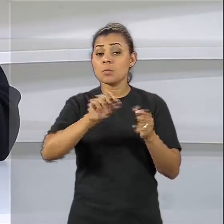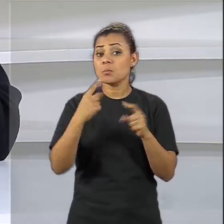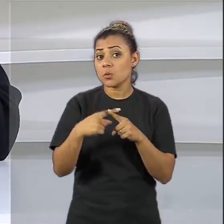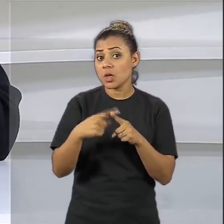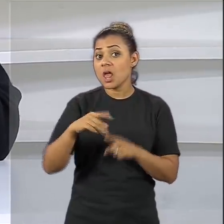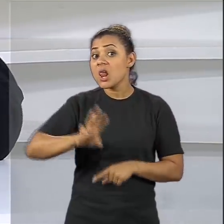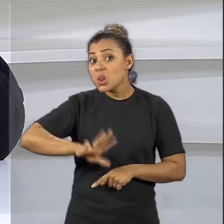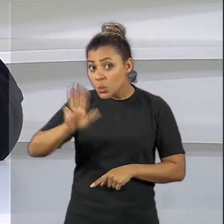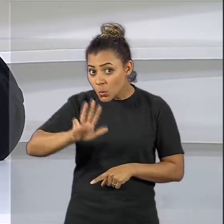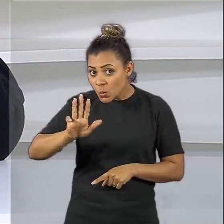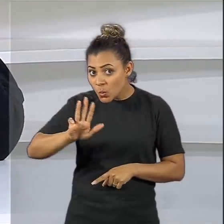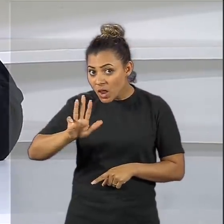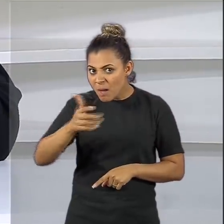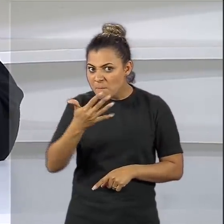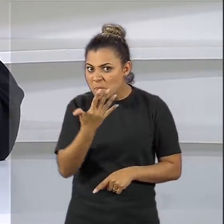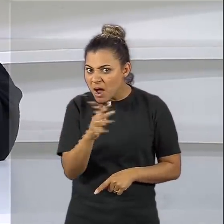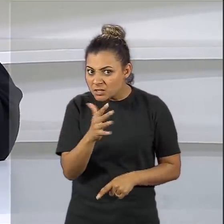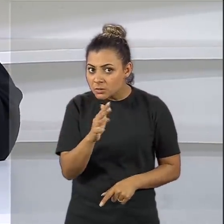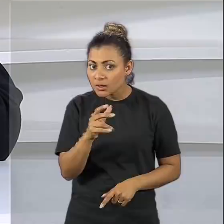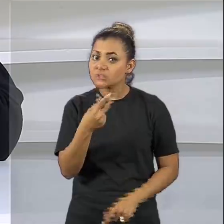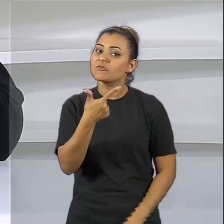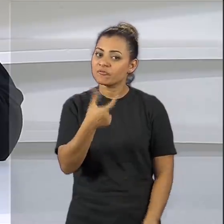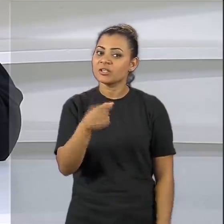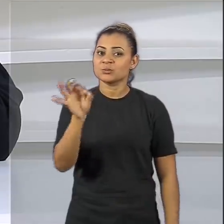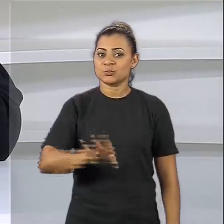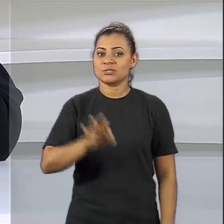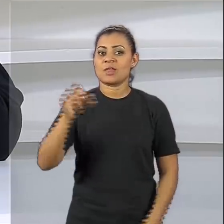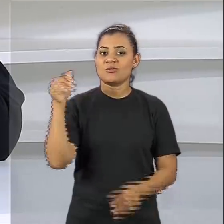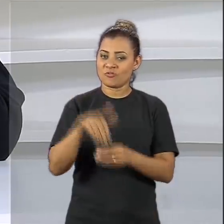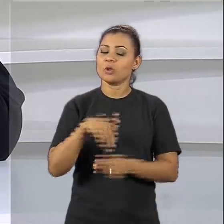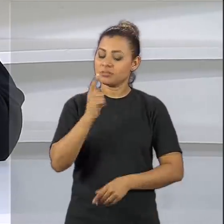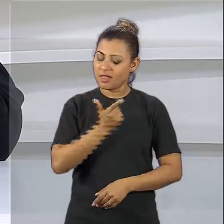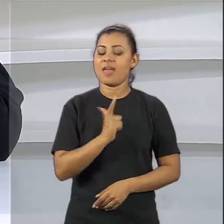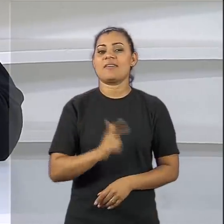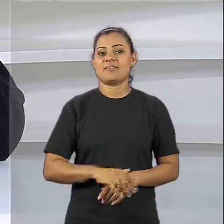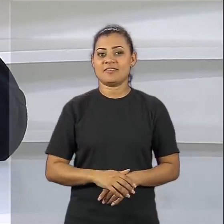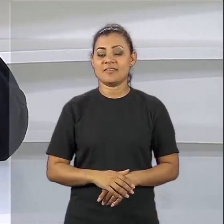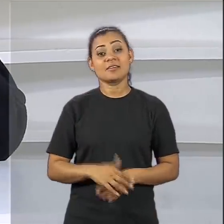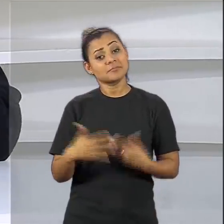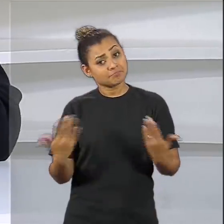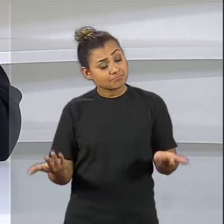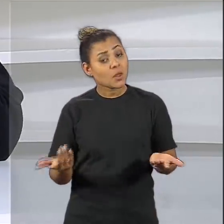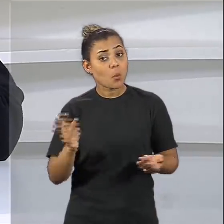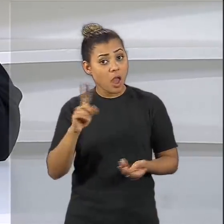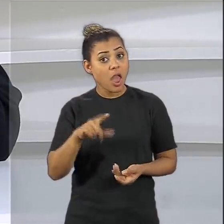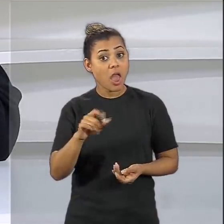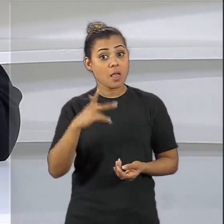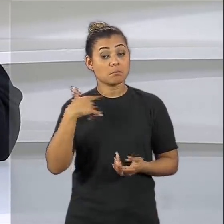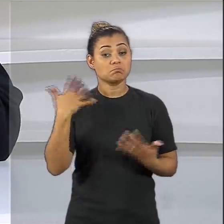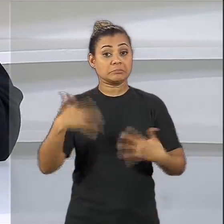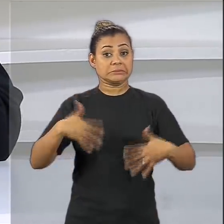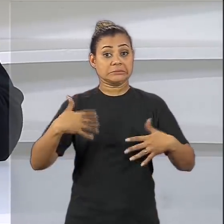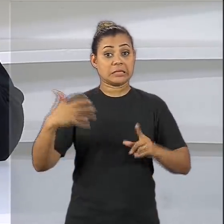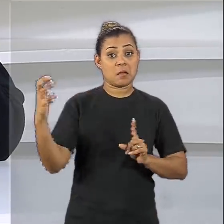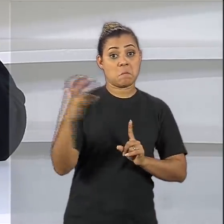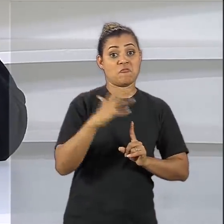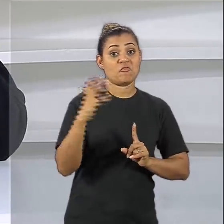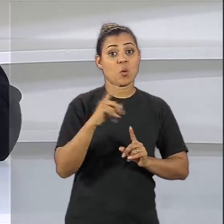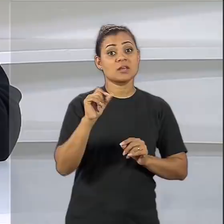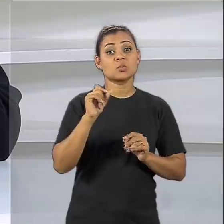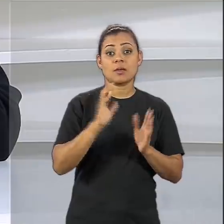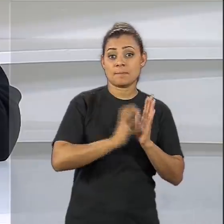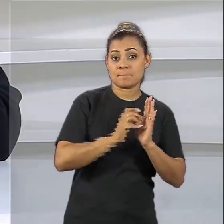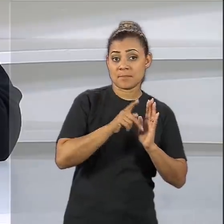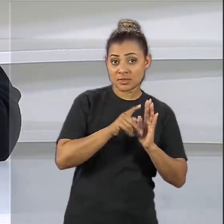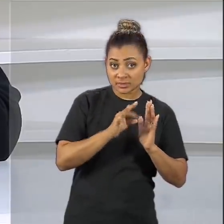tem, no mínimo, 20% de votos. Isso é um patrimônio do PT. O Lula